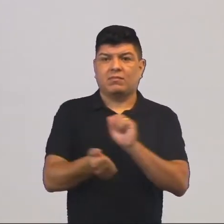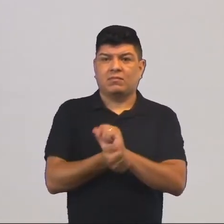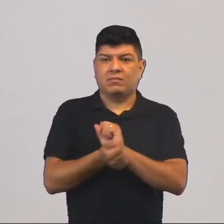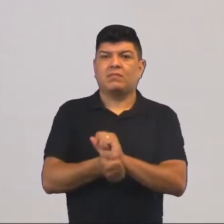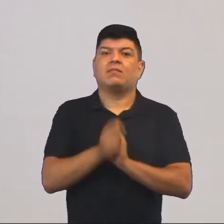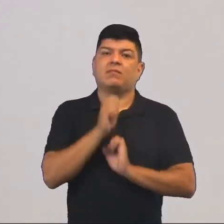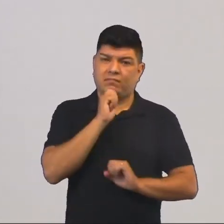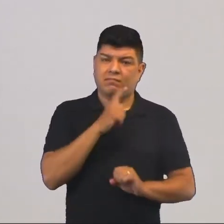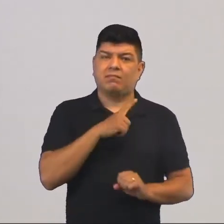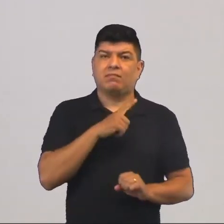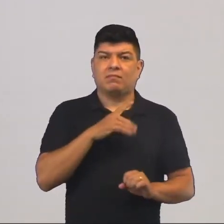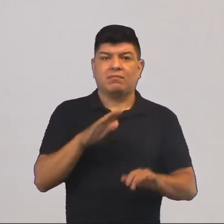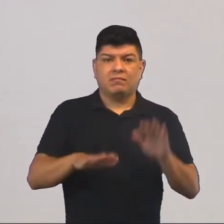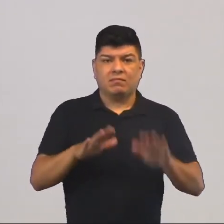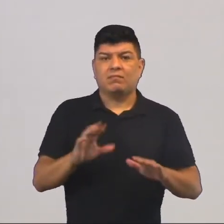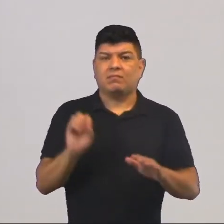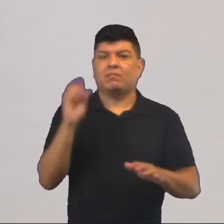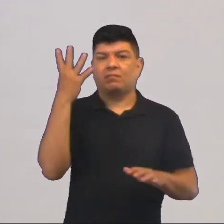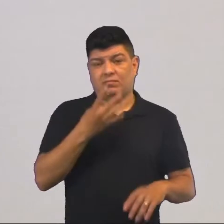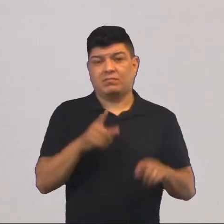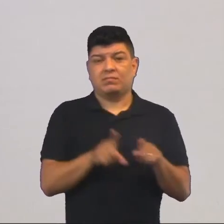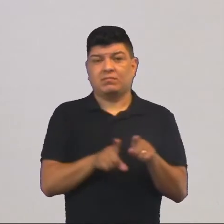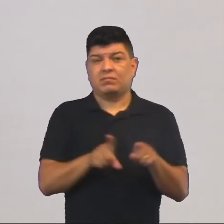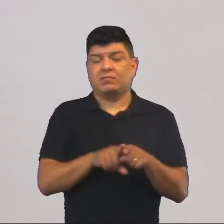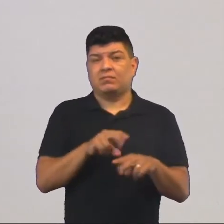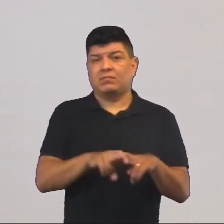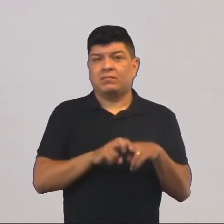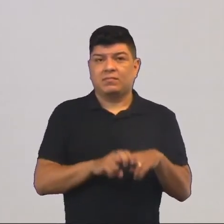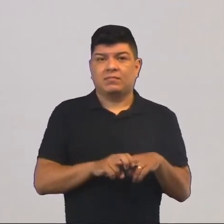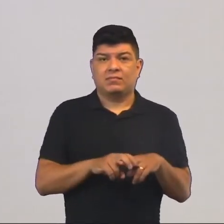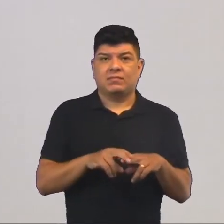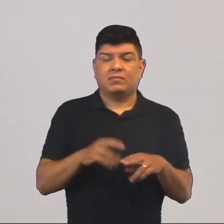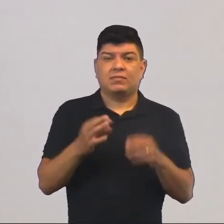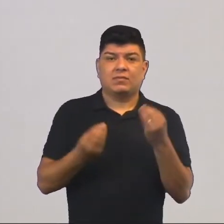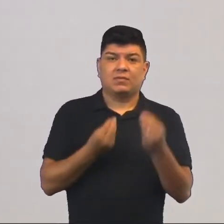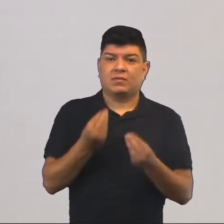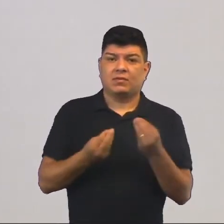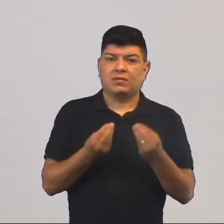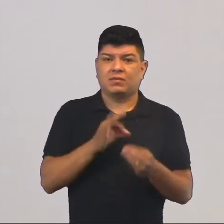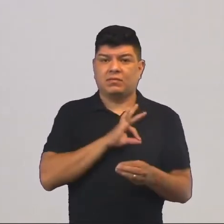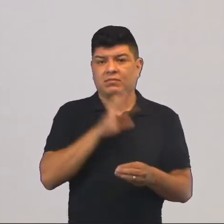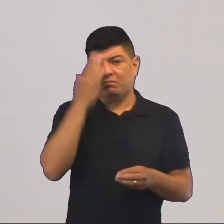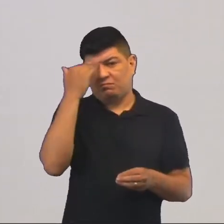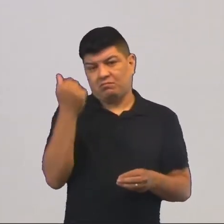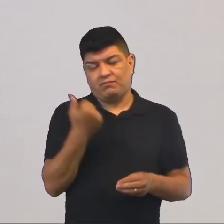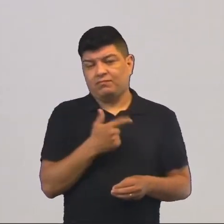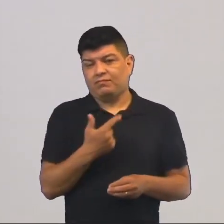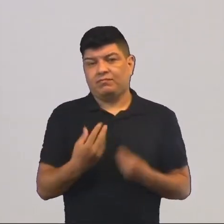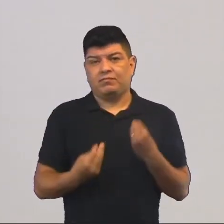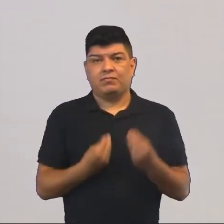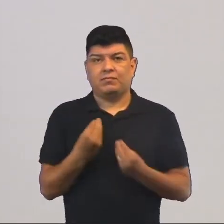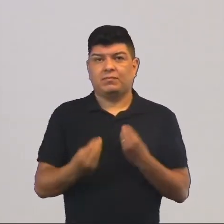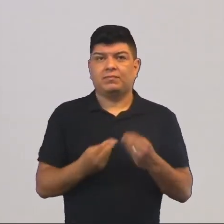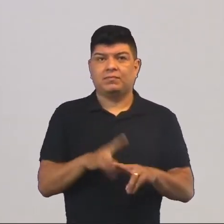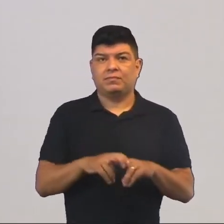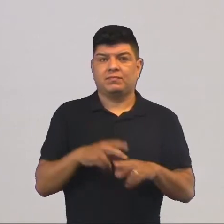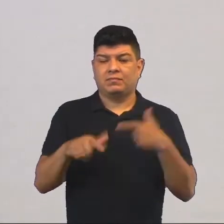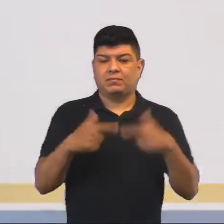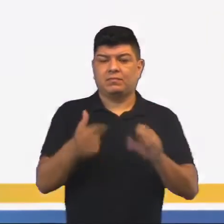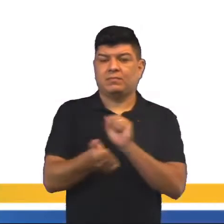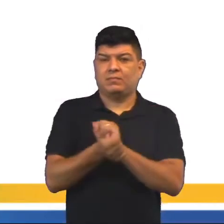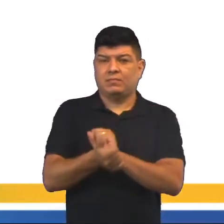fazendo os famosos assentamentos. E as terras que eles escolhem para fazer a famosa invasão são terras improdutíveis,